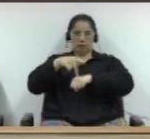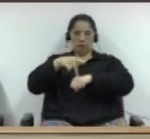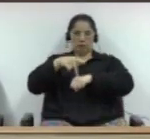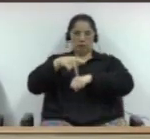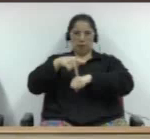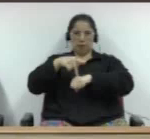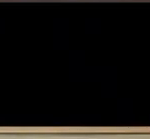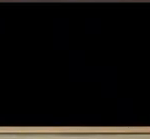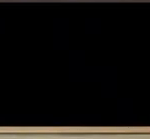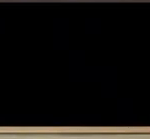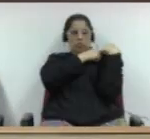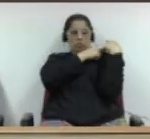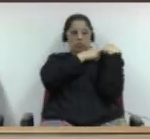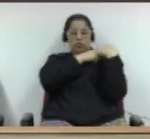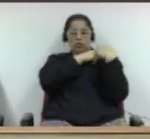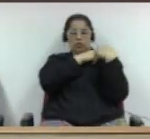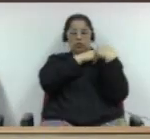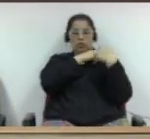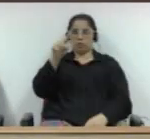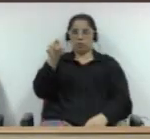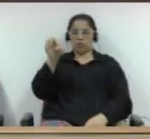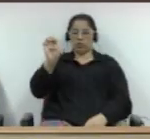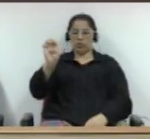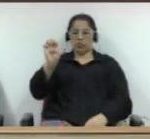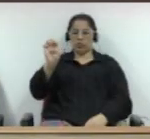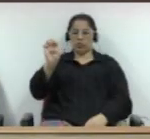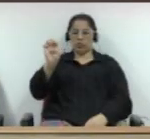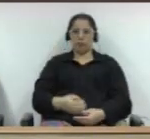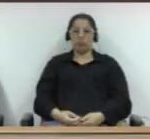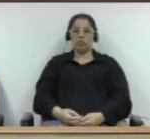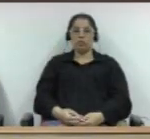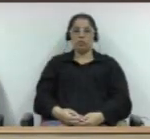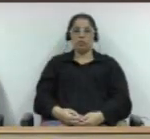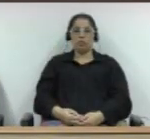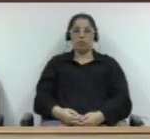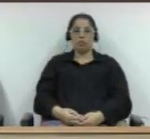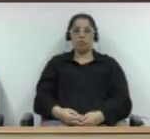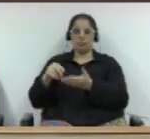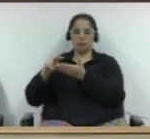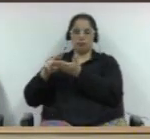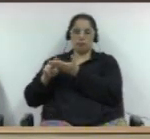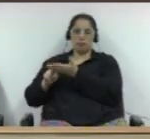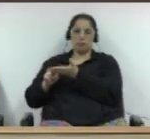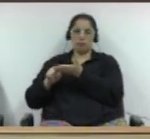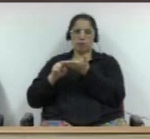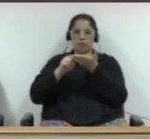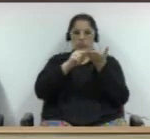Damix. O projeto é recebido pela mesa diretora e encaminhado às comissões.